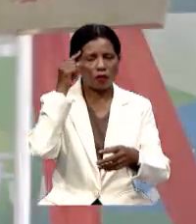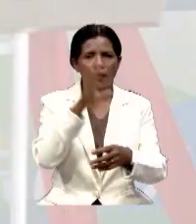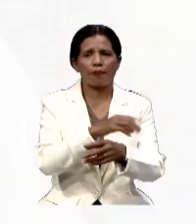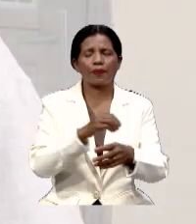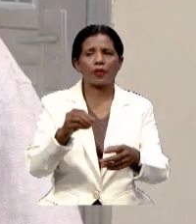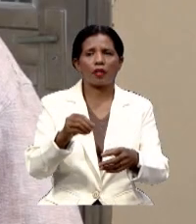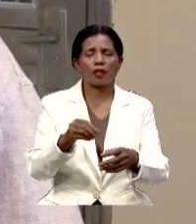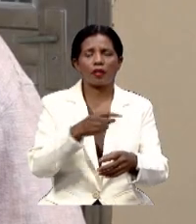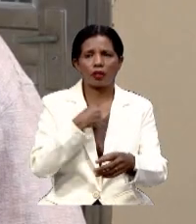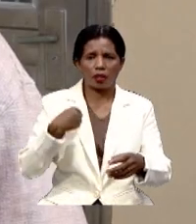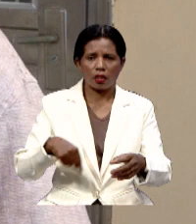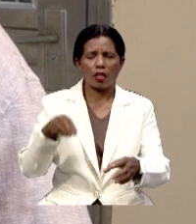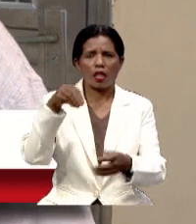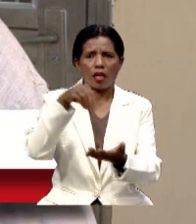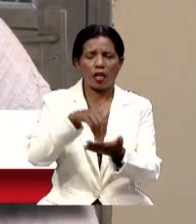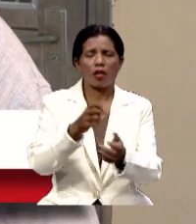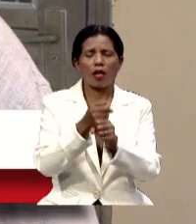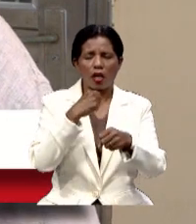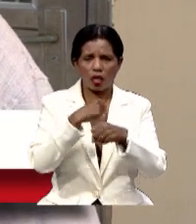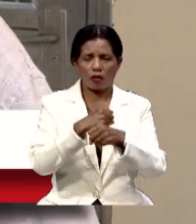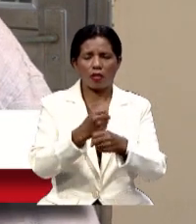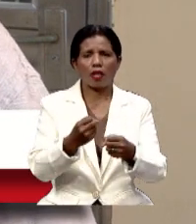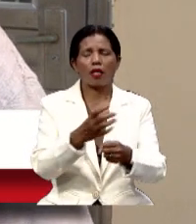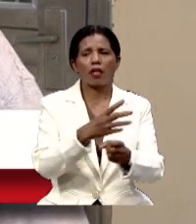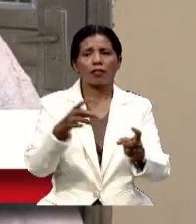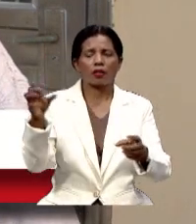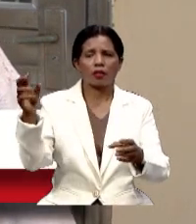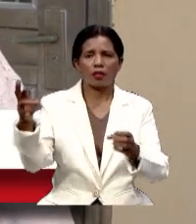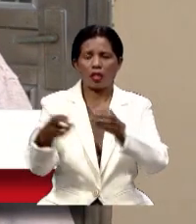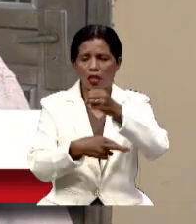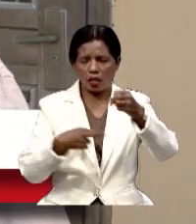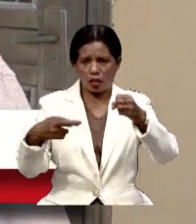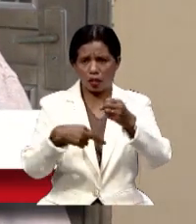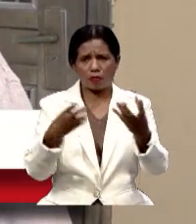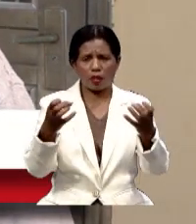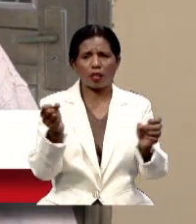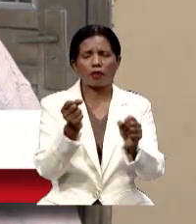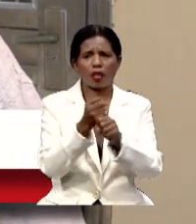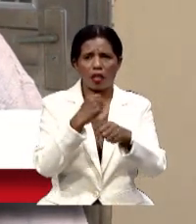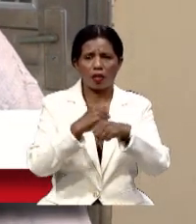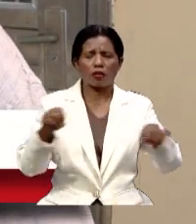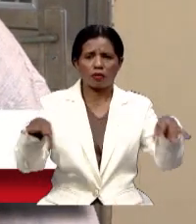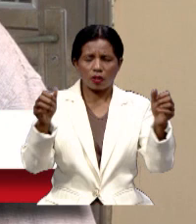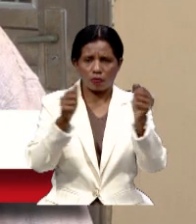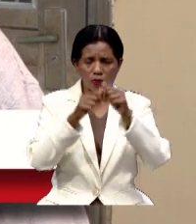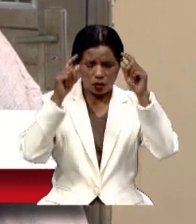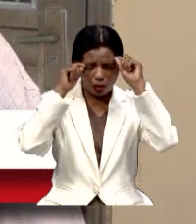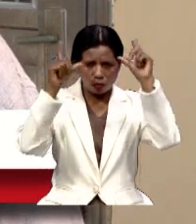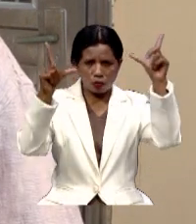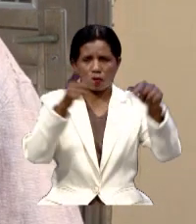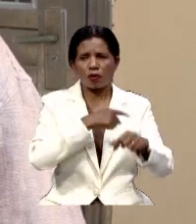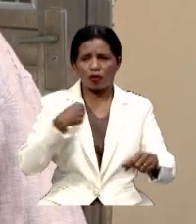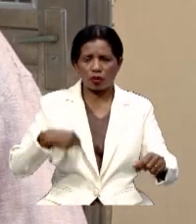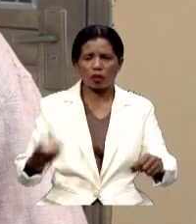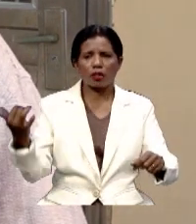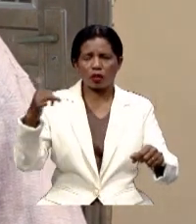nebe produz hare barak teptebes e mai lança una nesan centro de cooperação Timor Hoshina. Nem o insir dan kan sir se